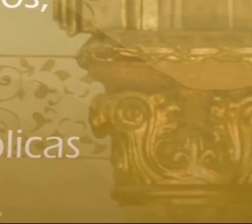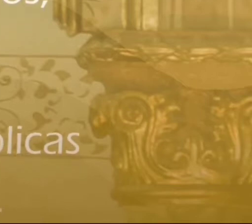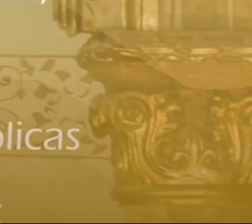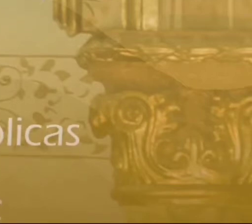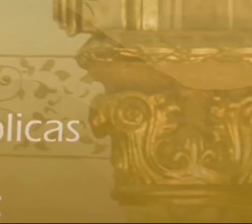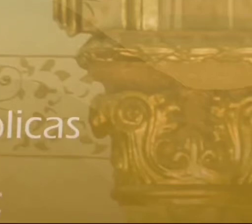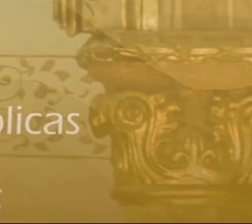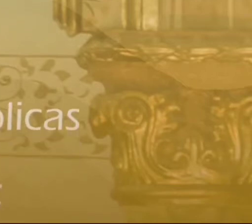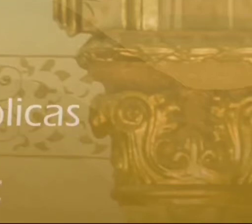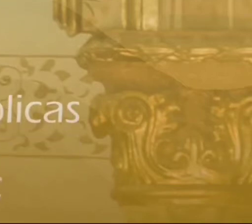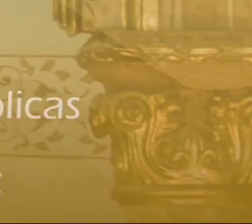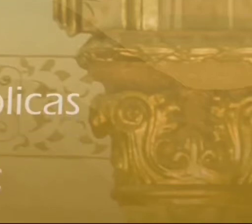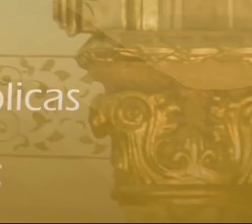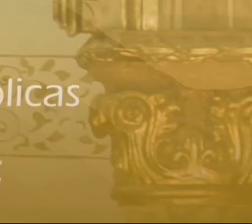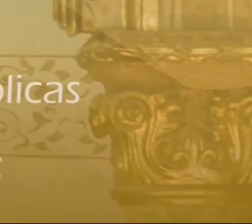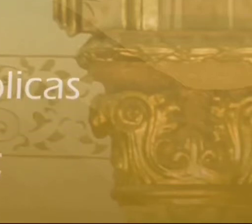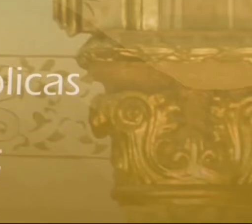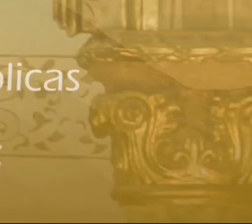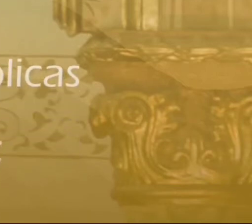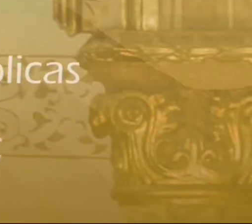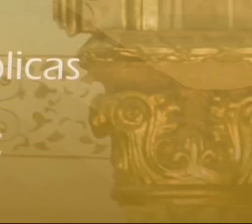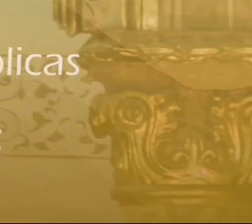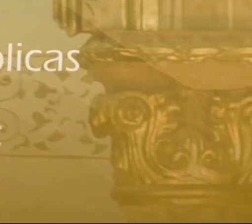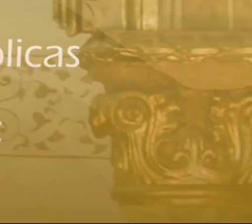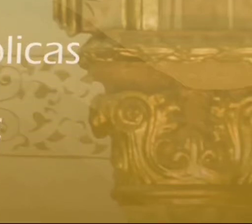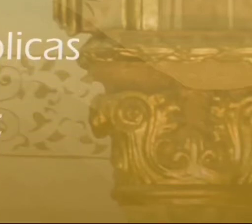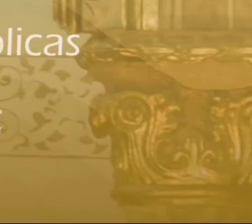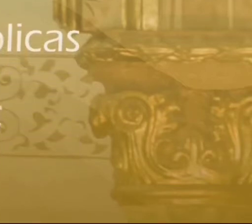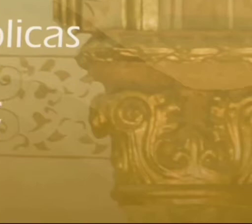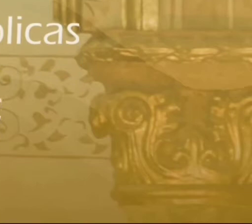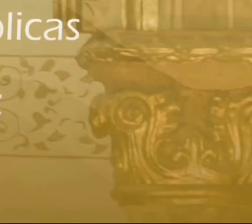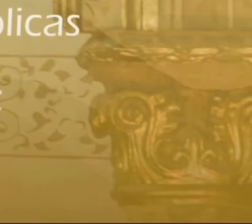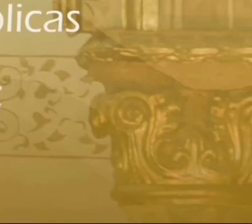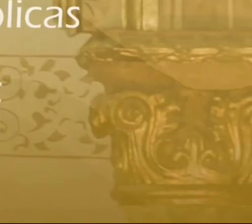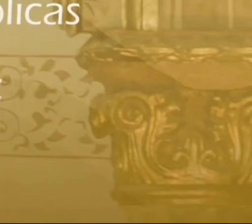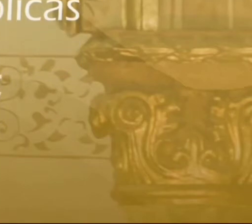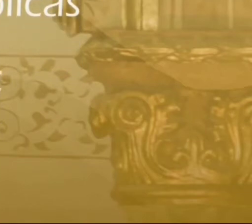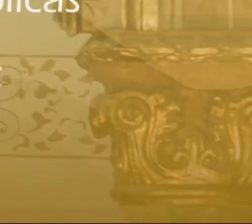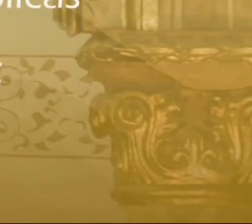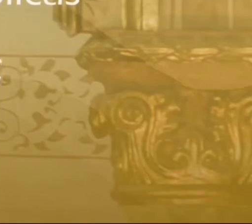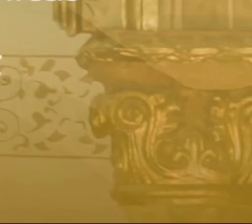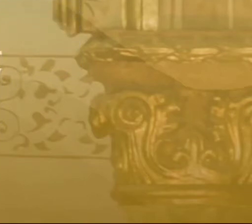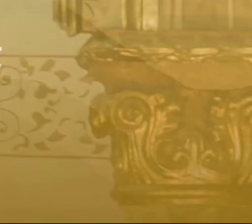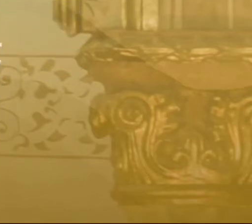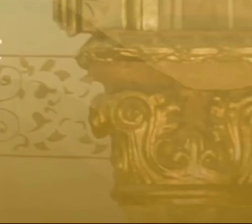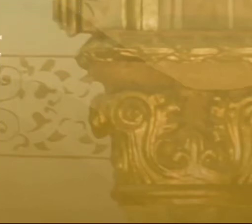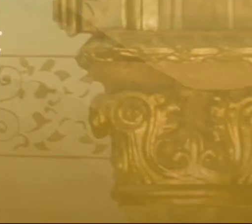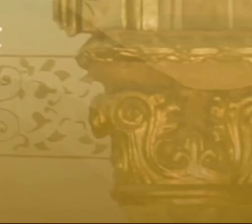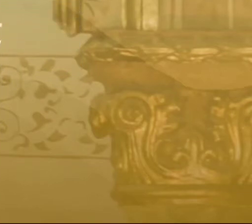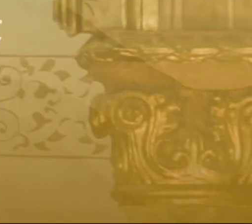proteção recorremos, Santa Mãe de Deus. Não desprezeis as